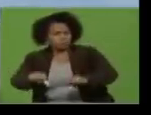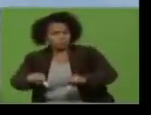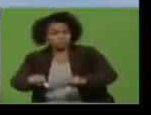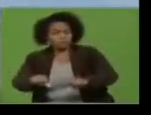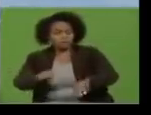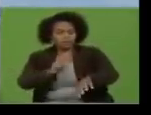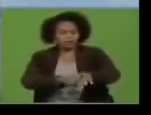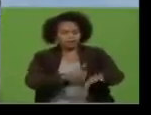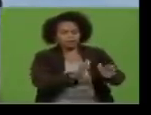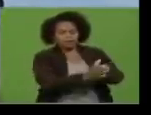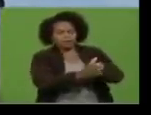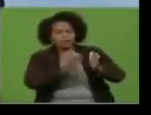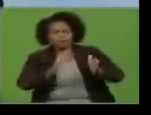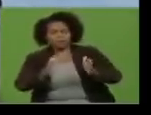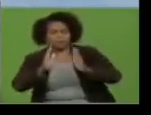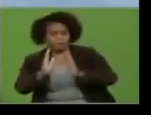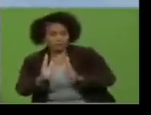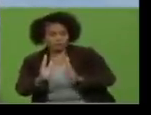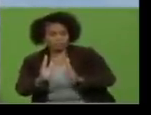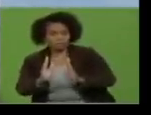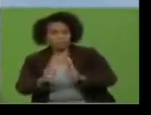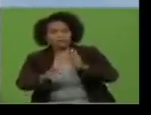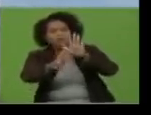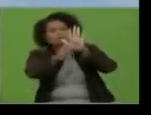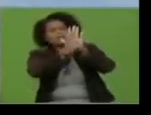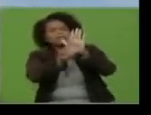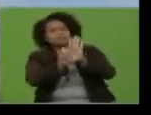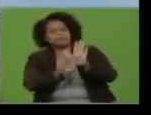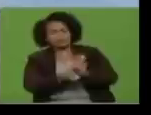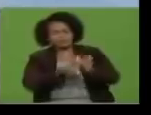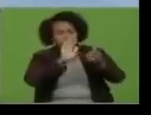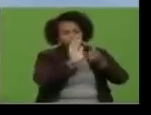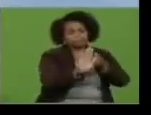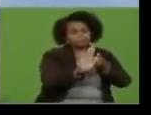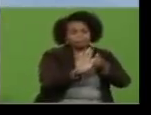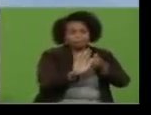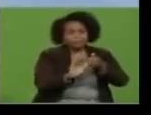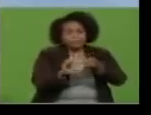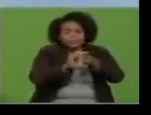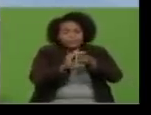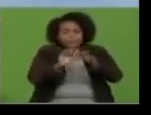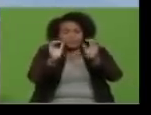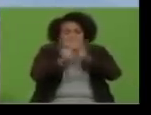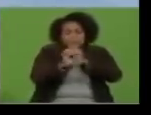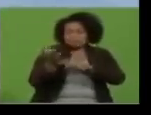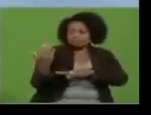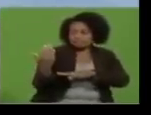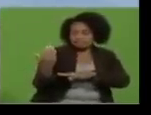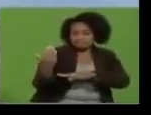certo, adotado as necessárias medidas de prevenção e contenção da pandemia.